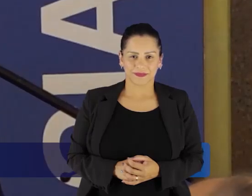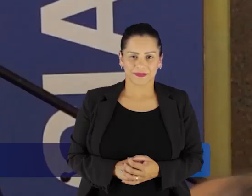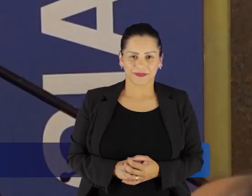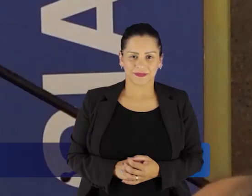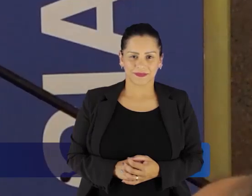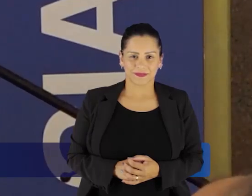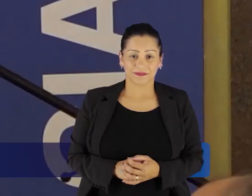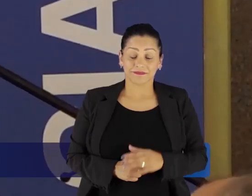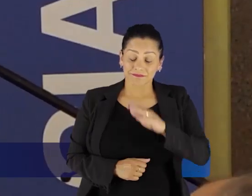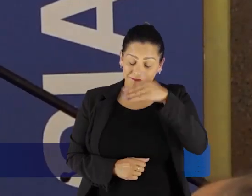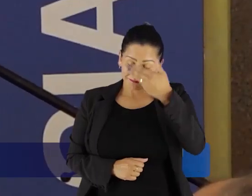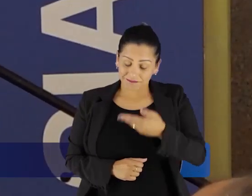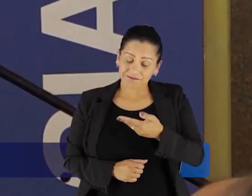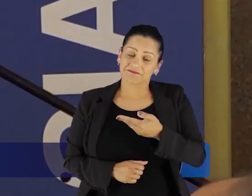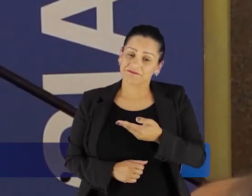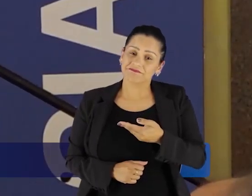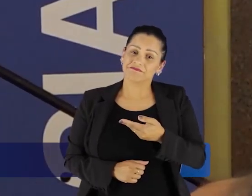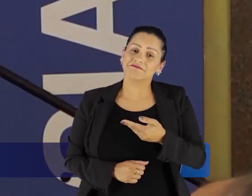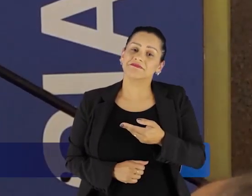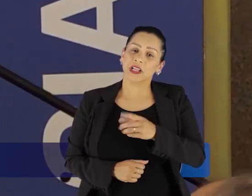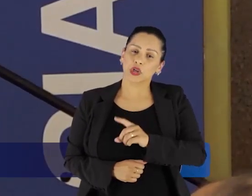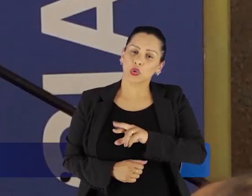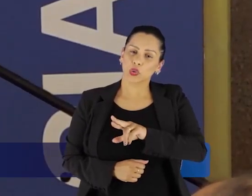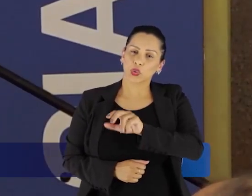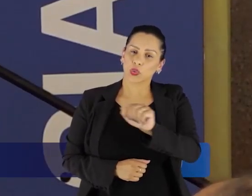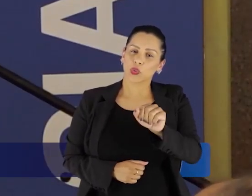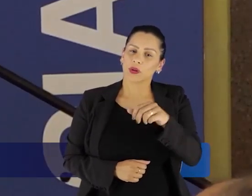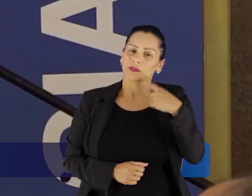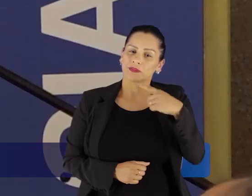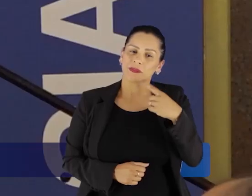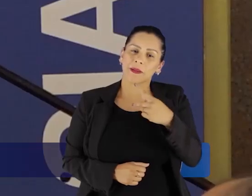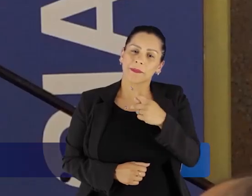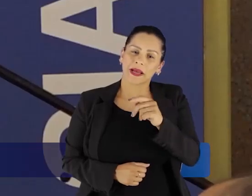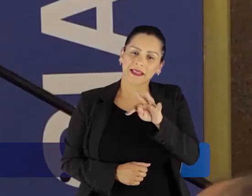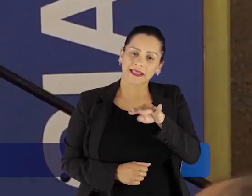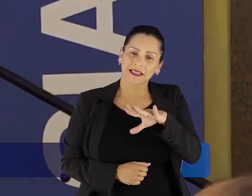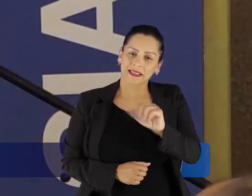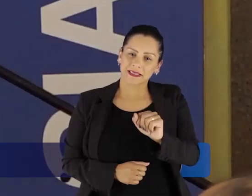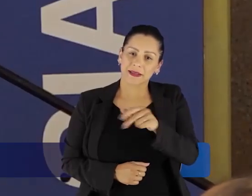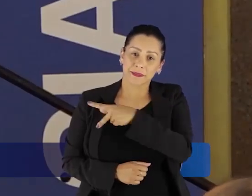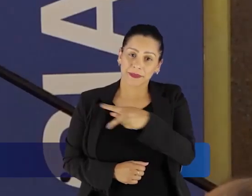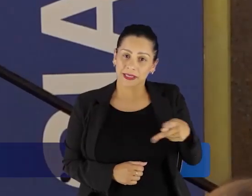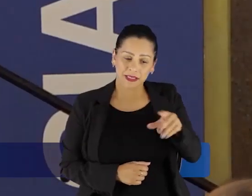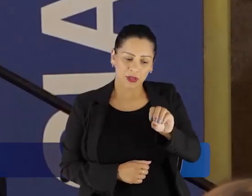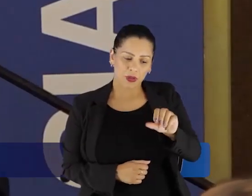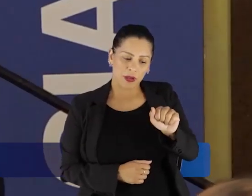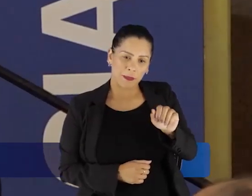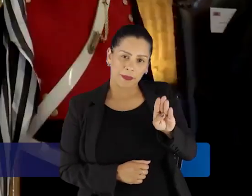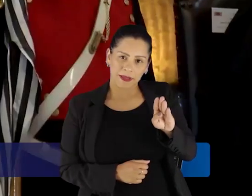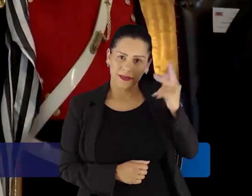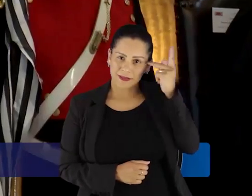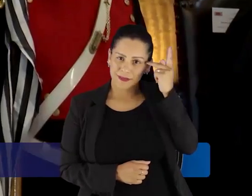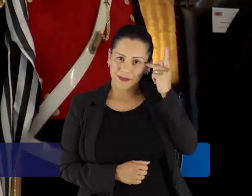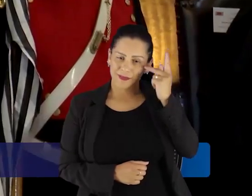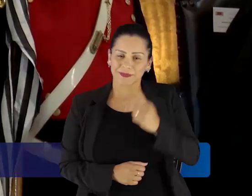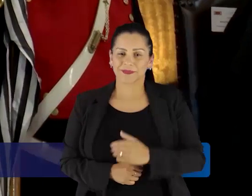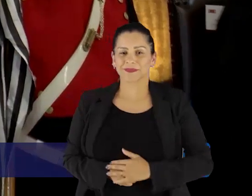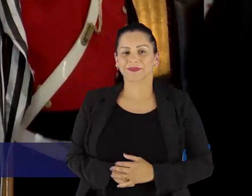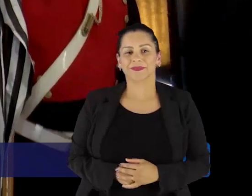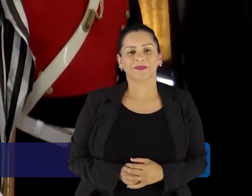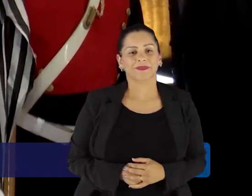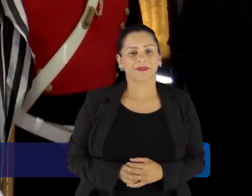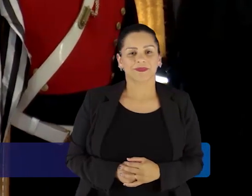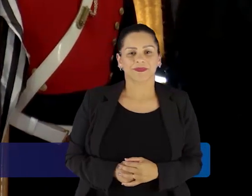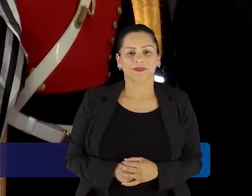a excelentíssima Doutora Patrícia vanzolini presidente da Ordem dos Advogados do Brasil seção São Paulo